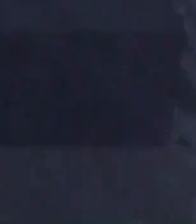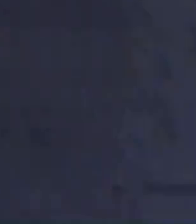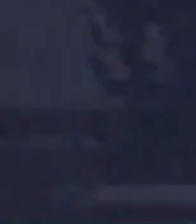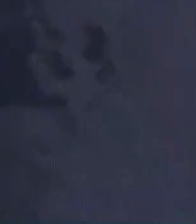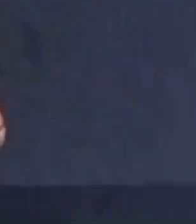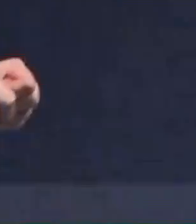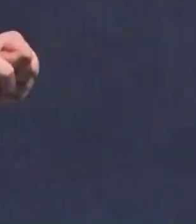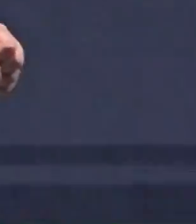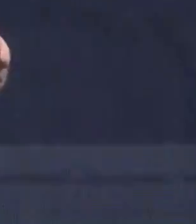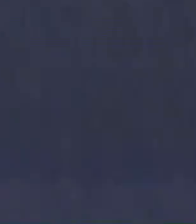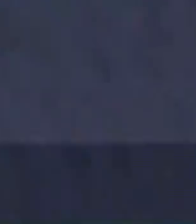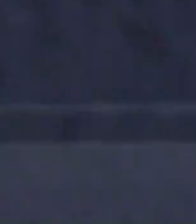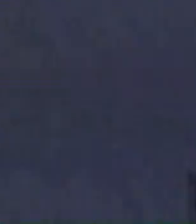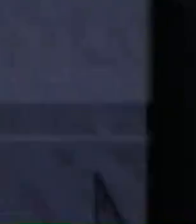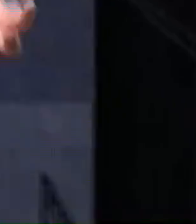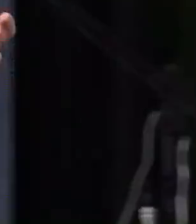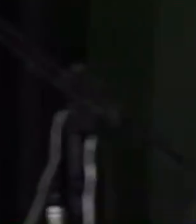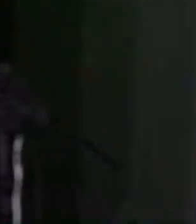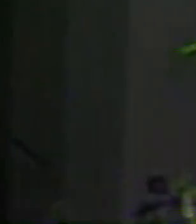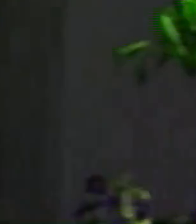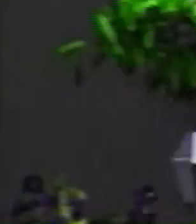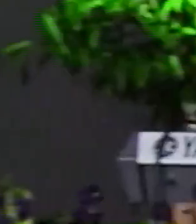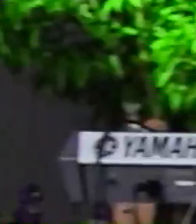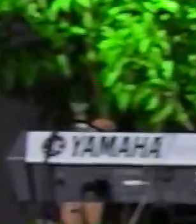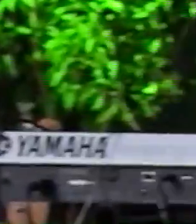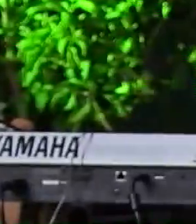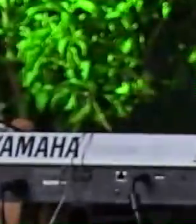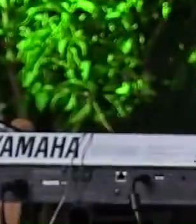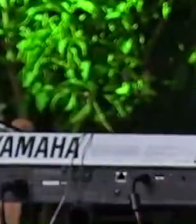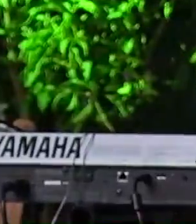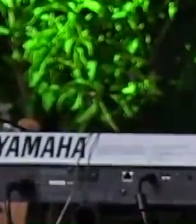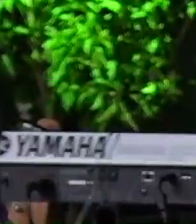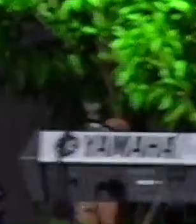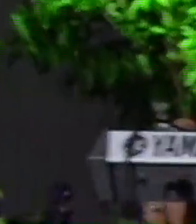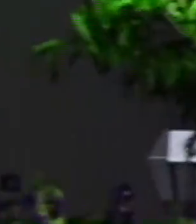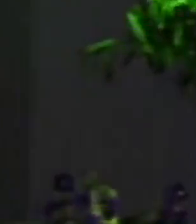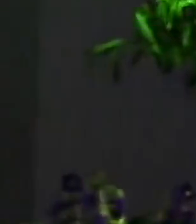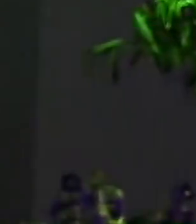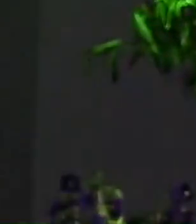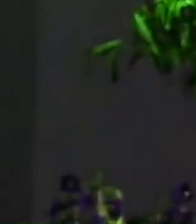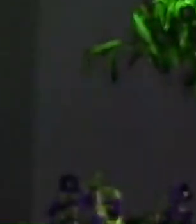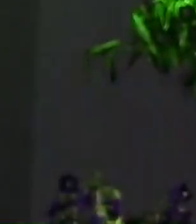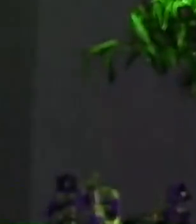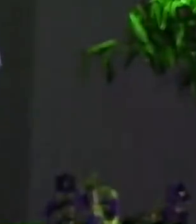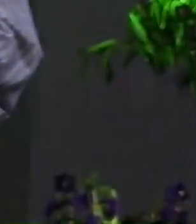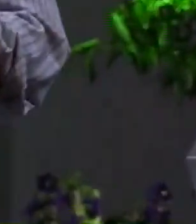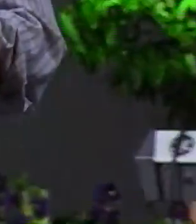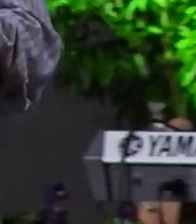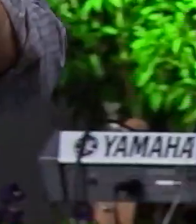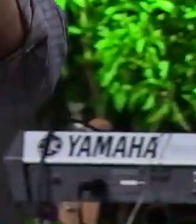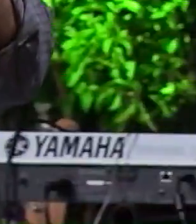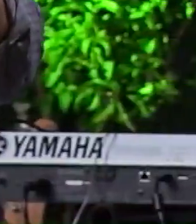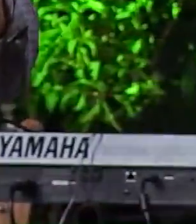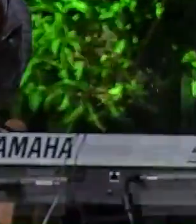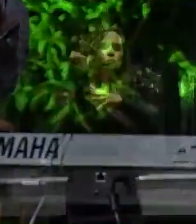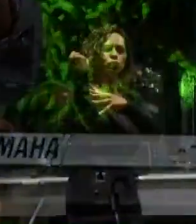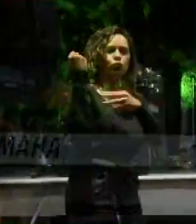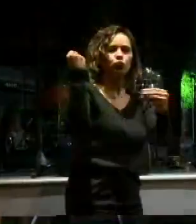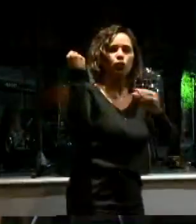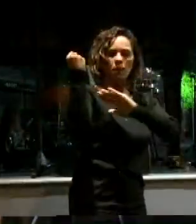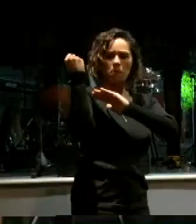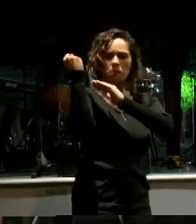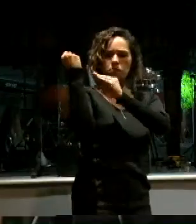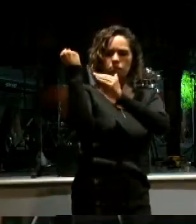há microfissuras, e quando o corpo sara, ao restaurar o